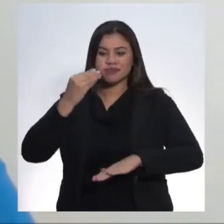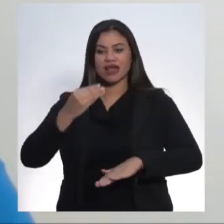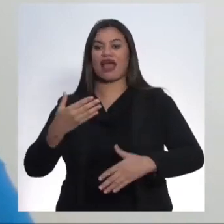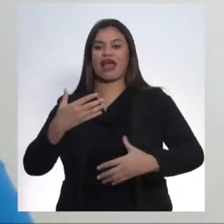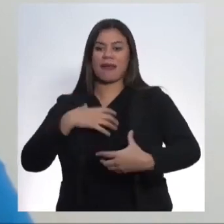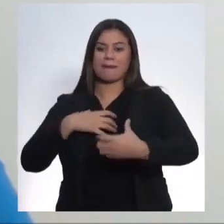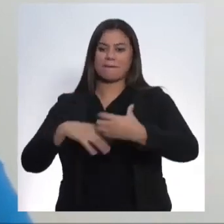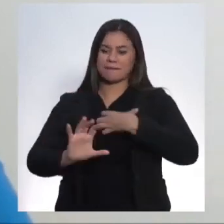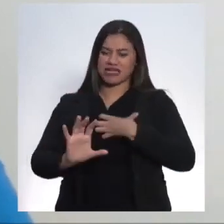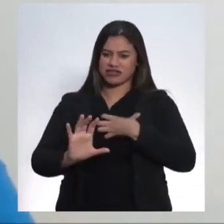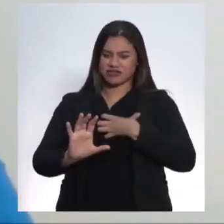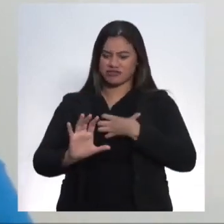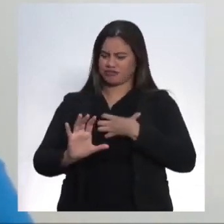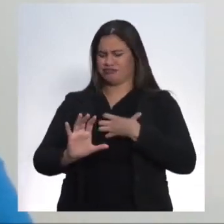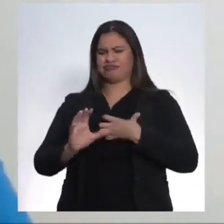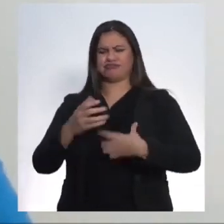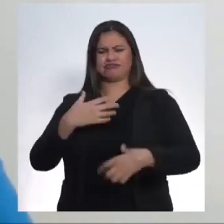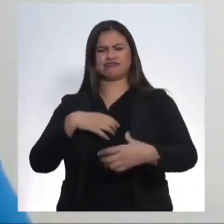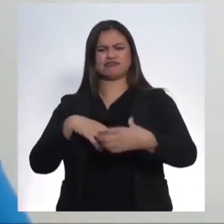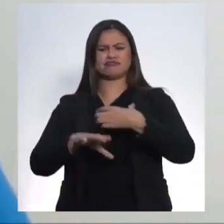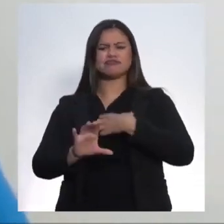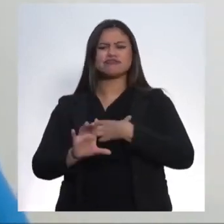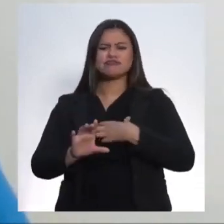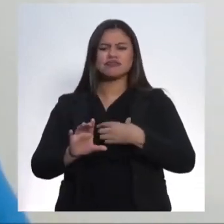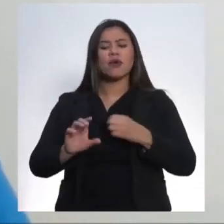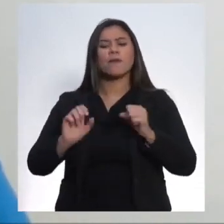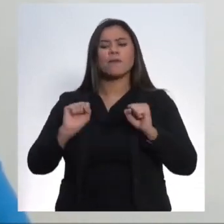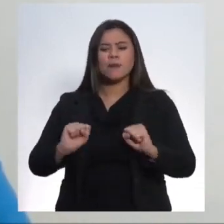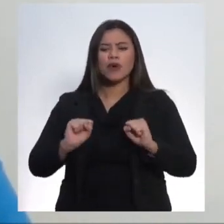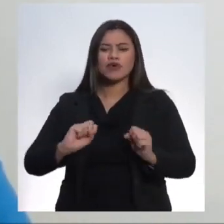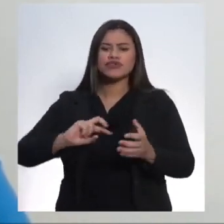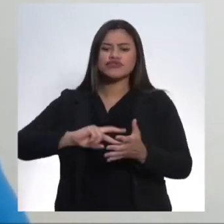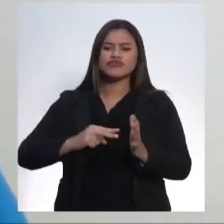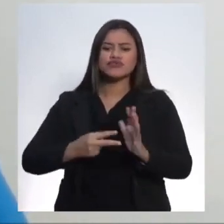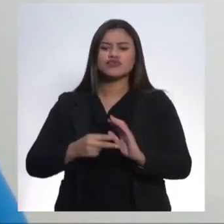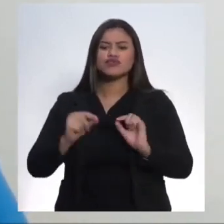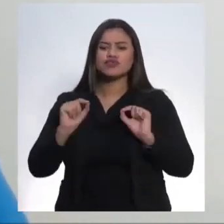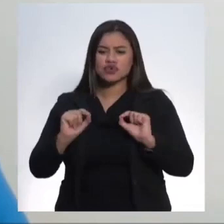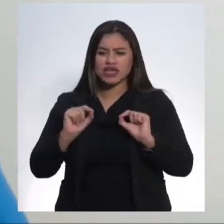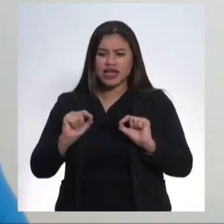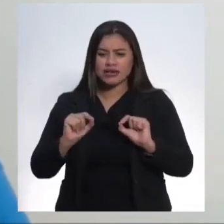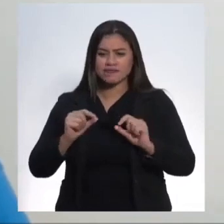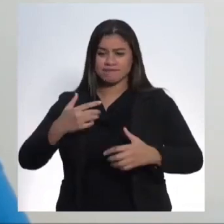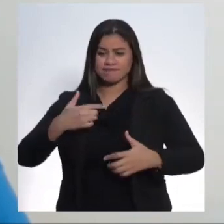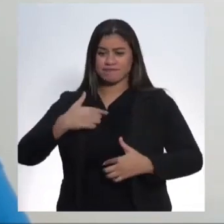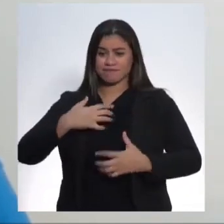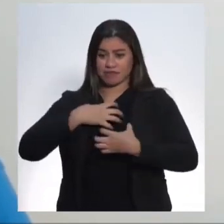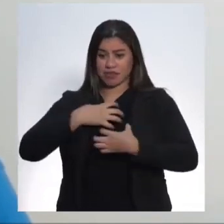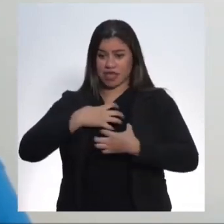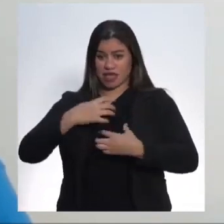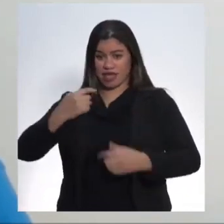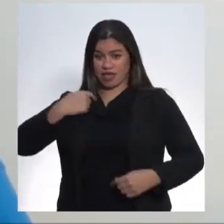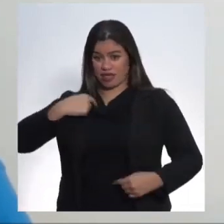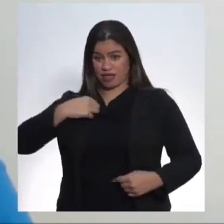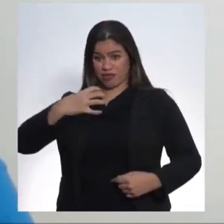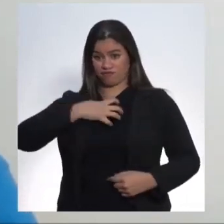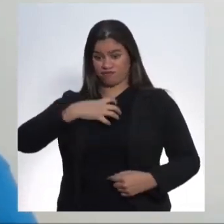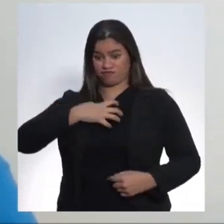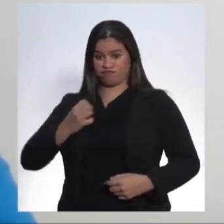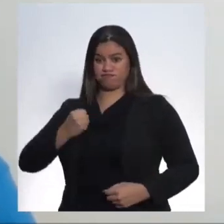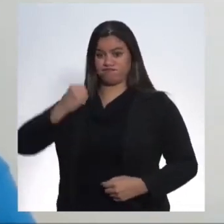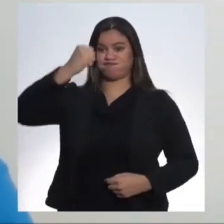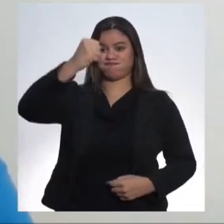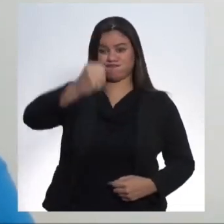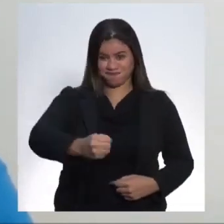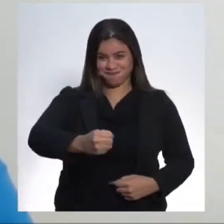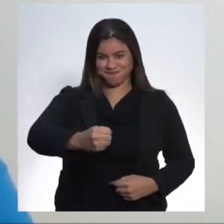que empatia pode ser traduzida, né, como a capacidade de colocar-se no lugar do outro. Muitas